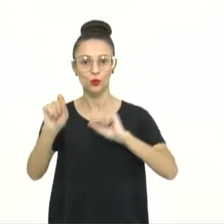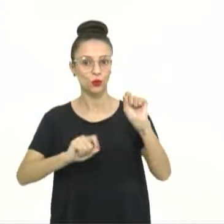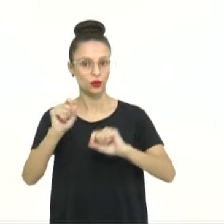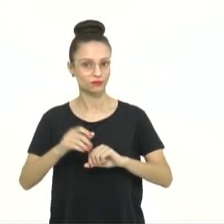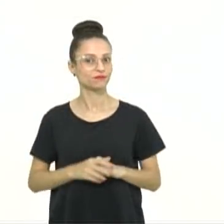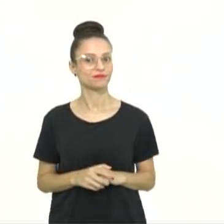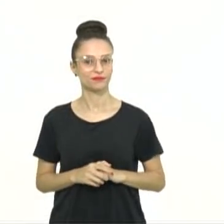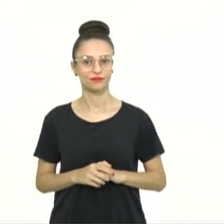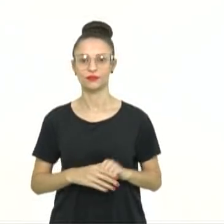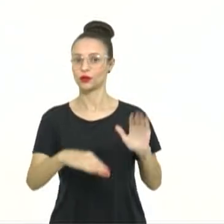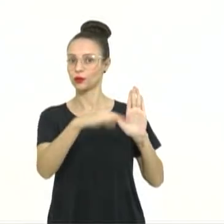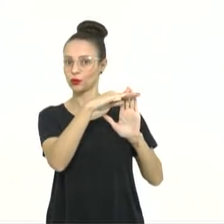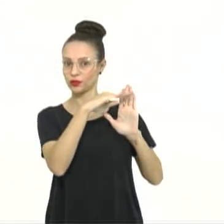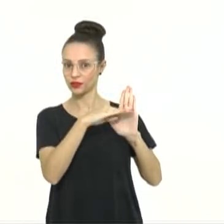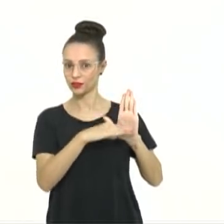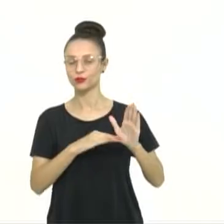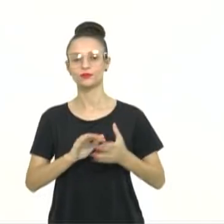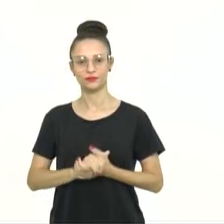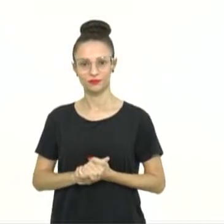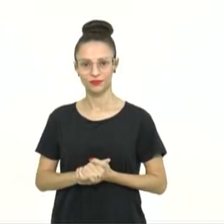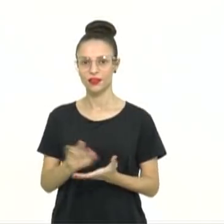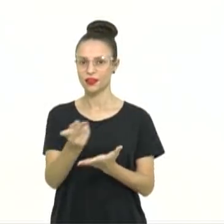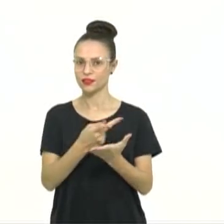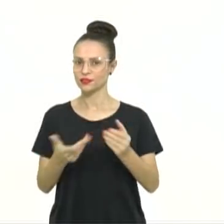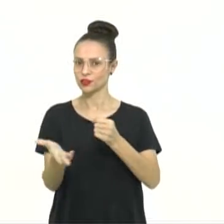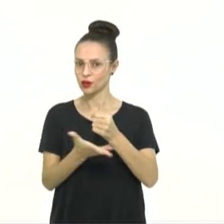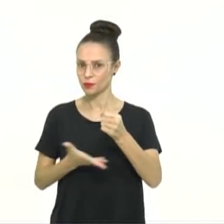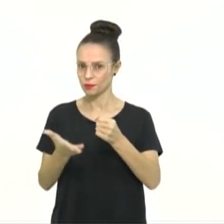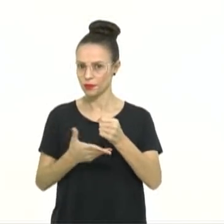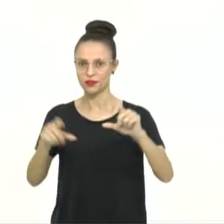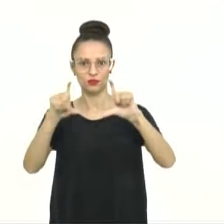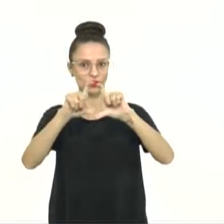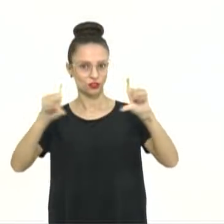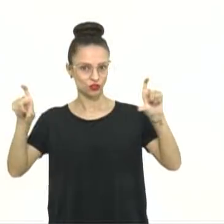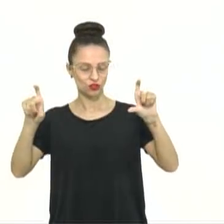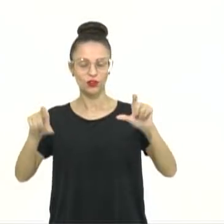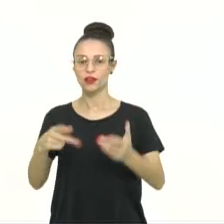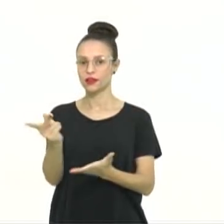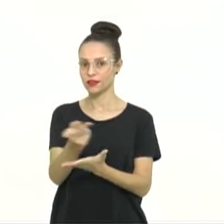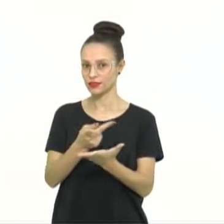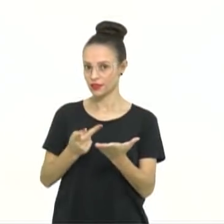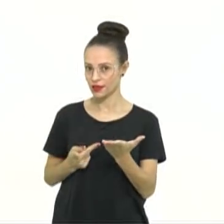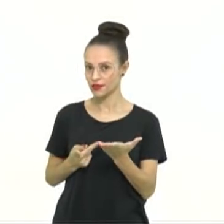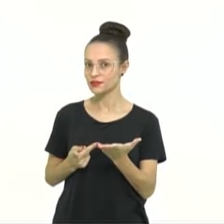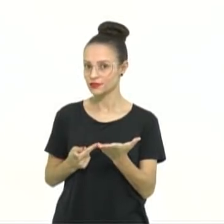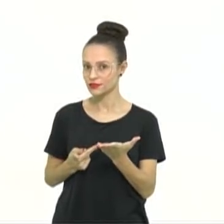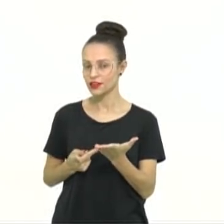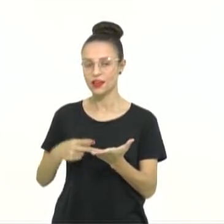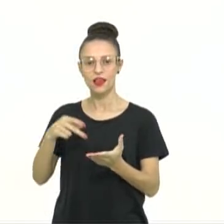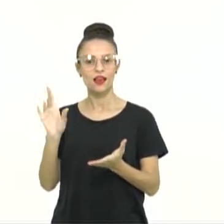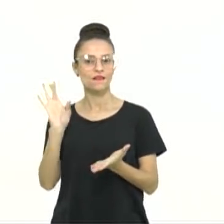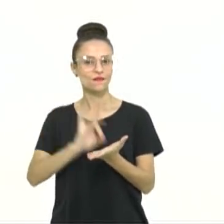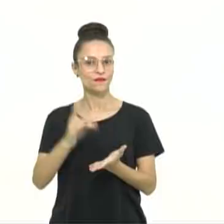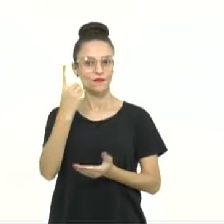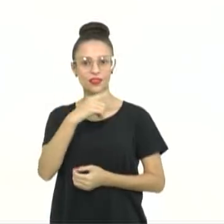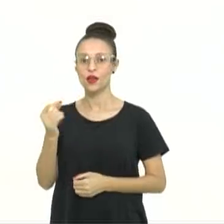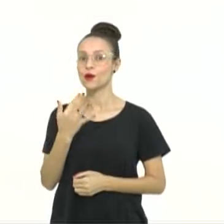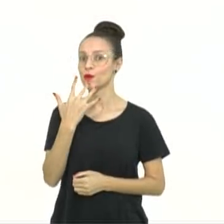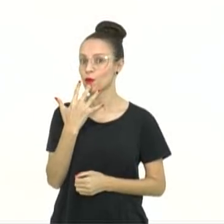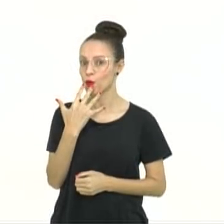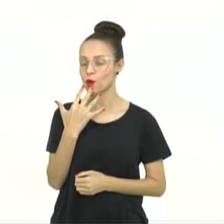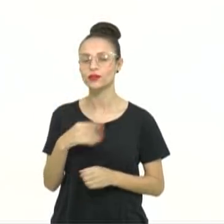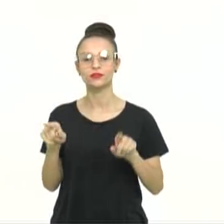de um roteiro, o esboço da tirinha, o desenho, a arte final, cores